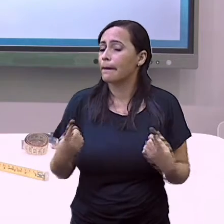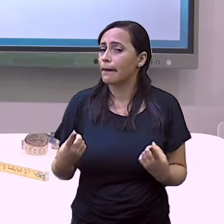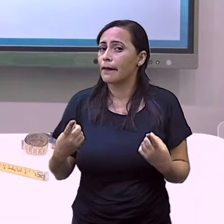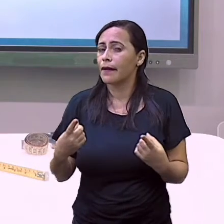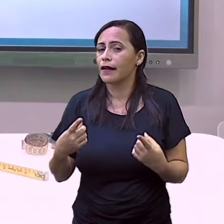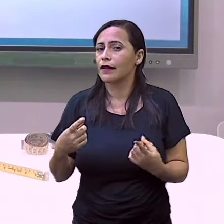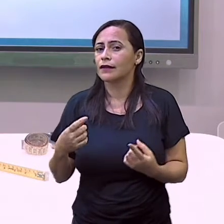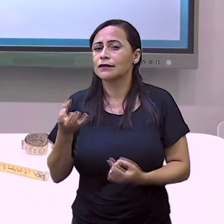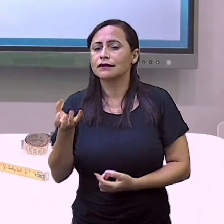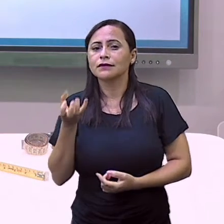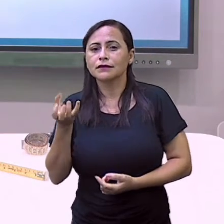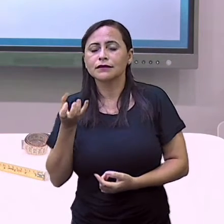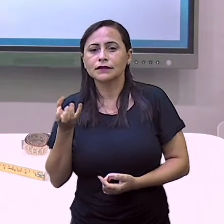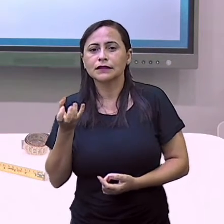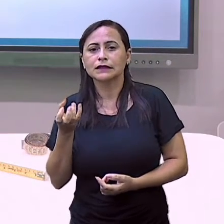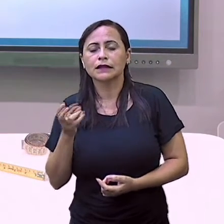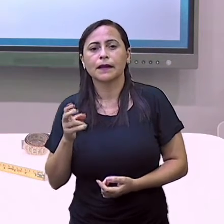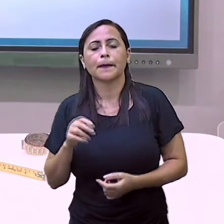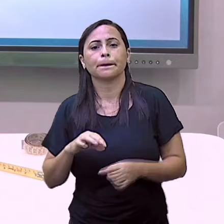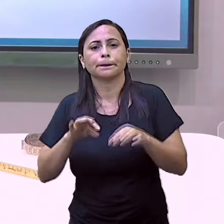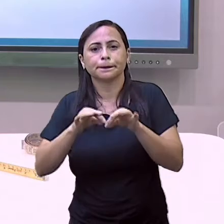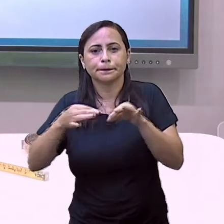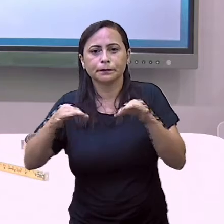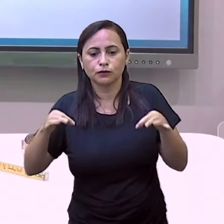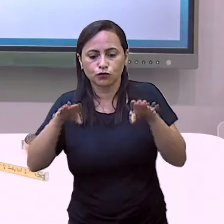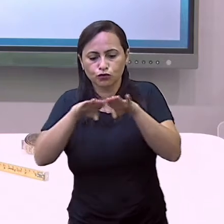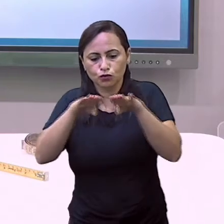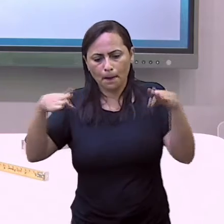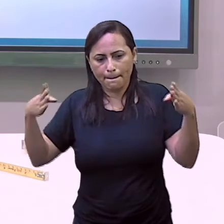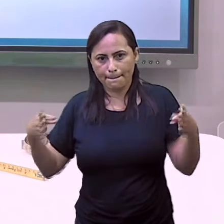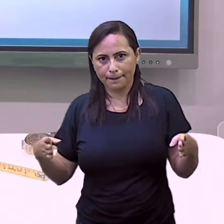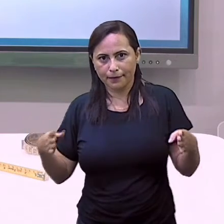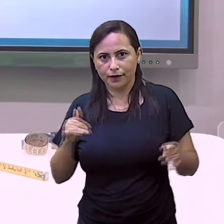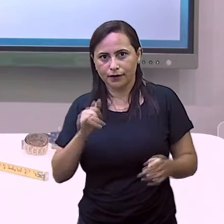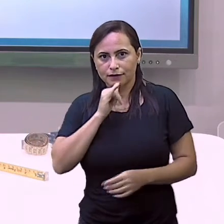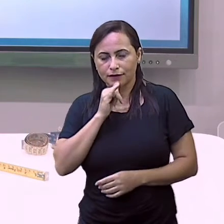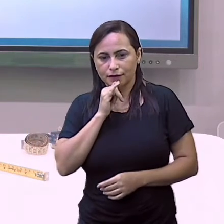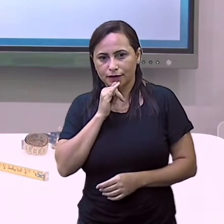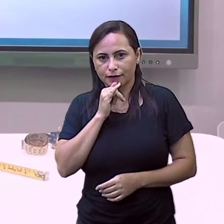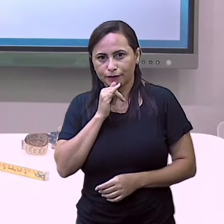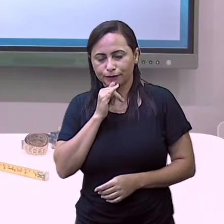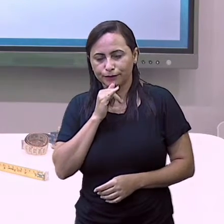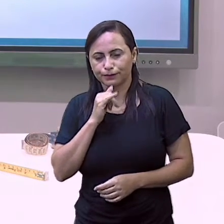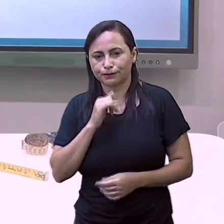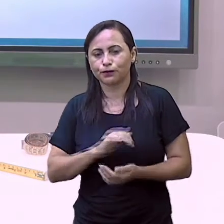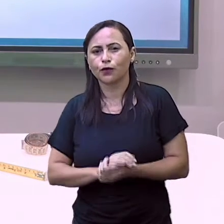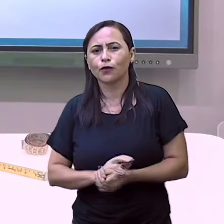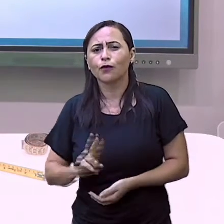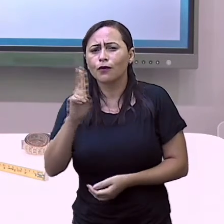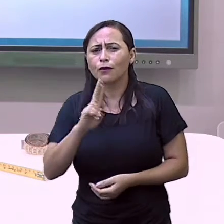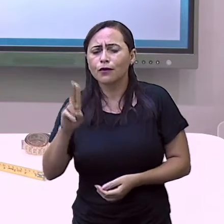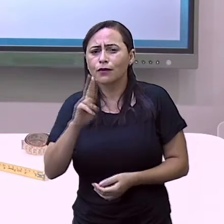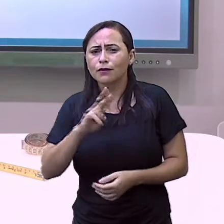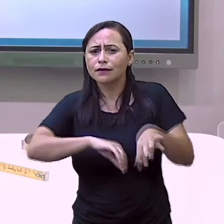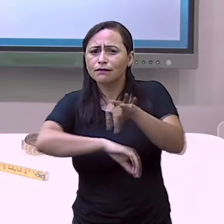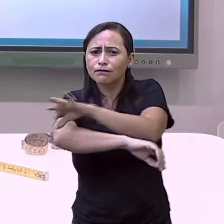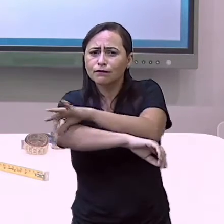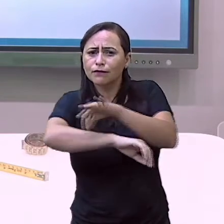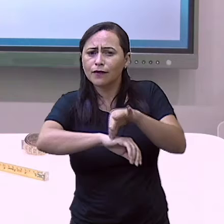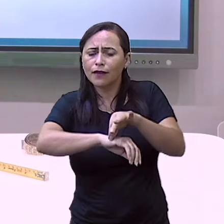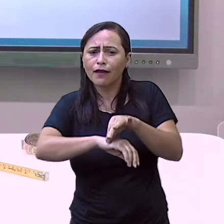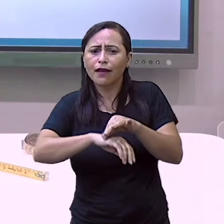esta mesa, eu vou ter que pegar uma régua, se eu for fazer com a régua, e vir colocando a régua várias